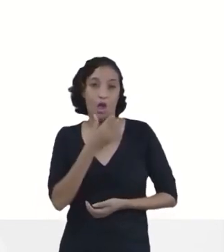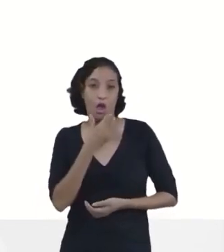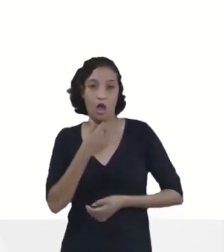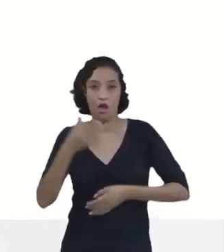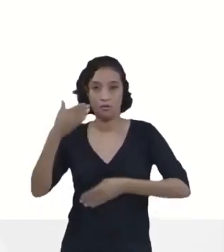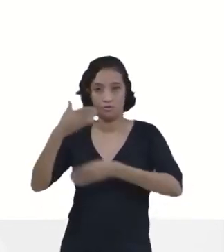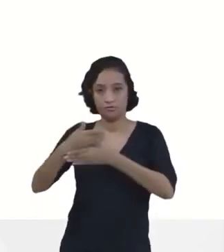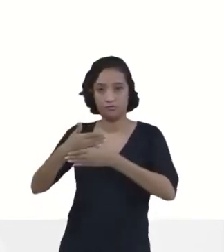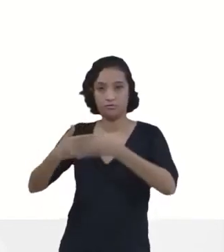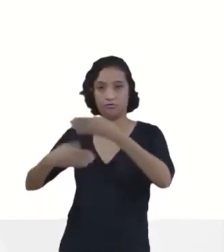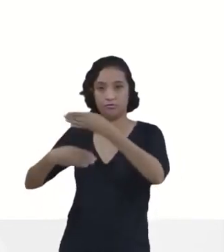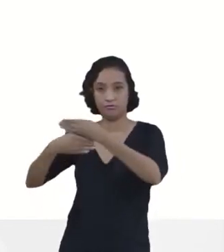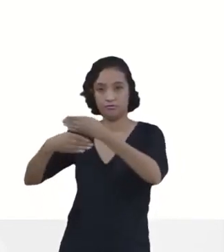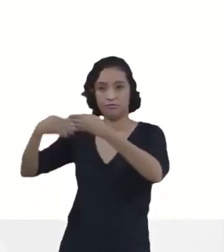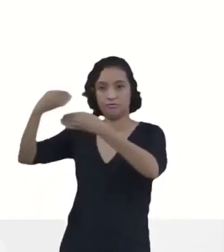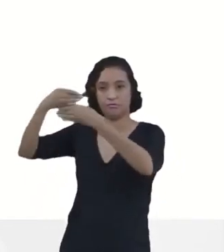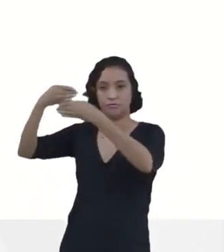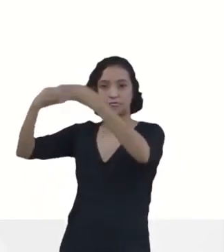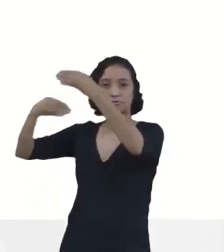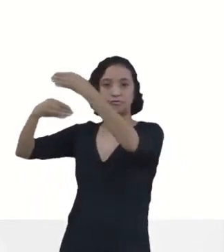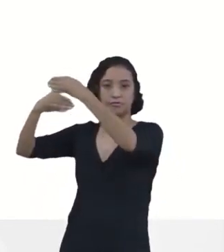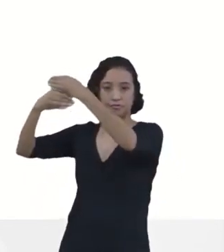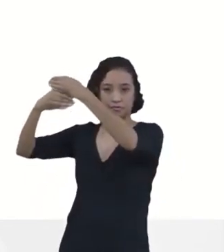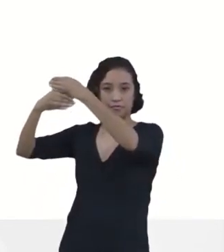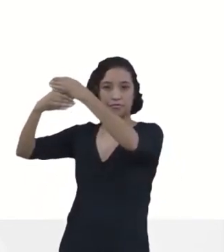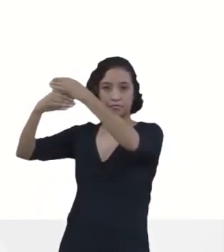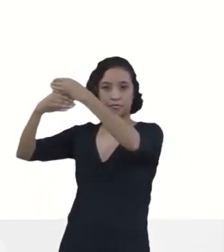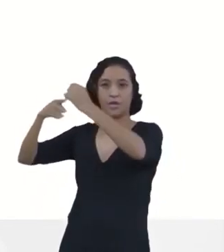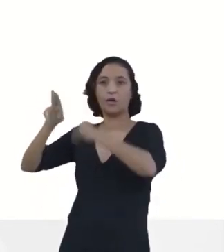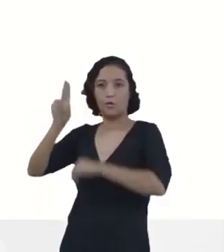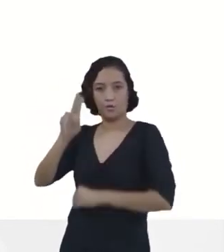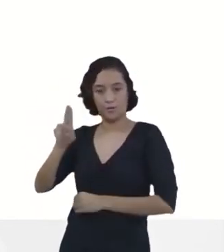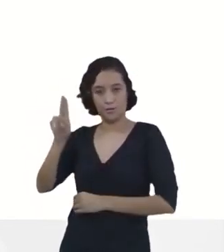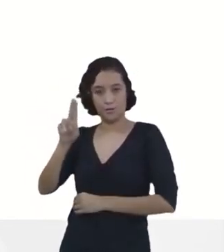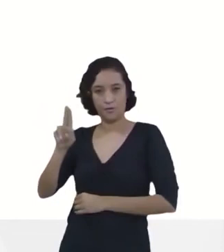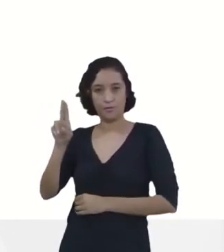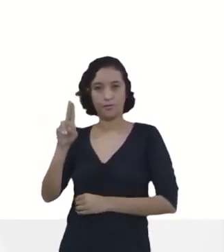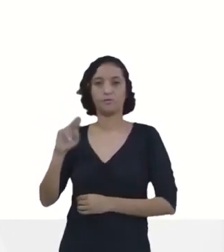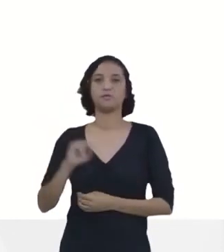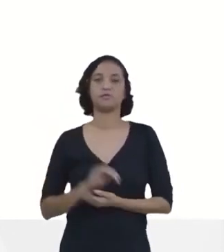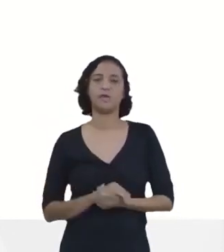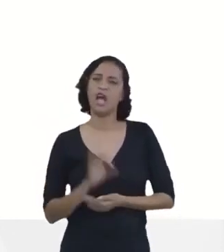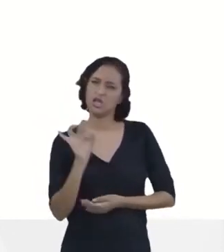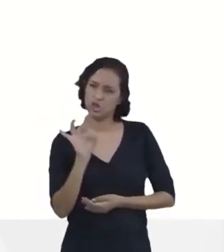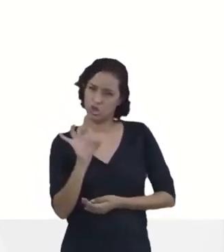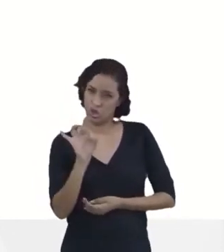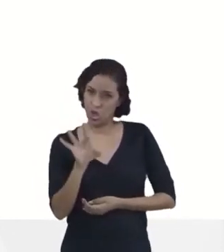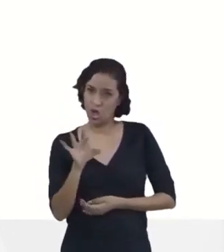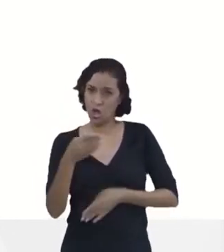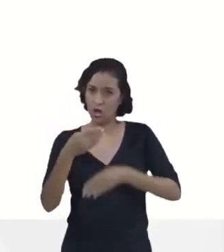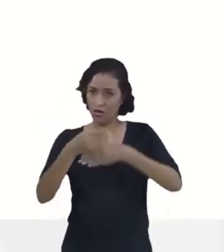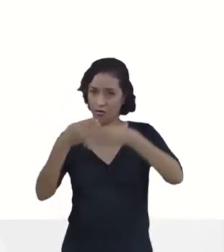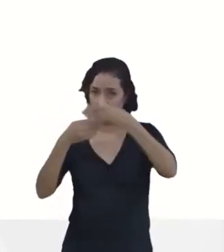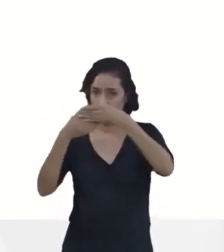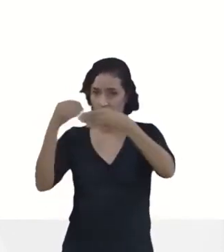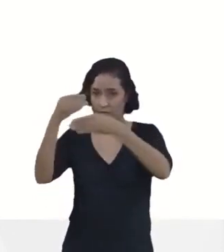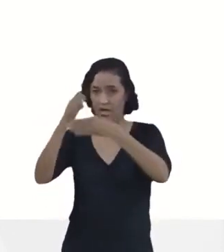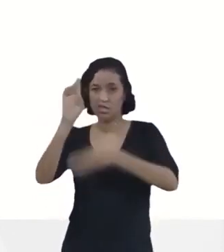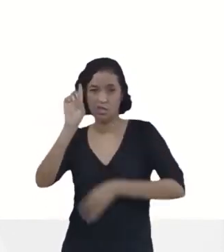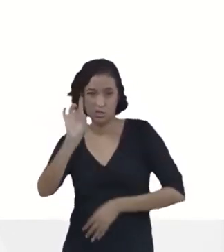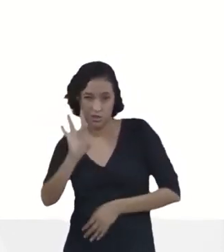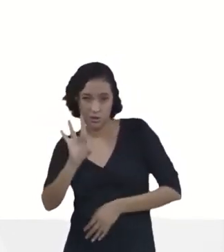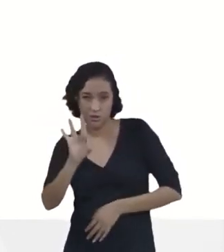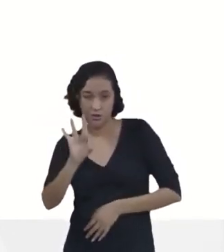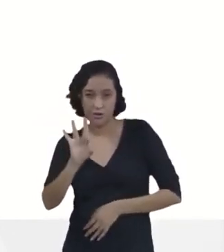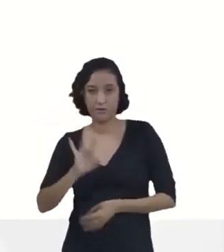Pedreiro, né? O pedreiro utiliza a trena. Só o pedreiro? Será que é só o pedreiro que